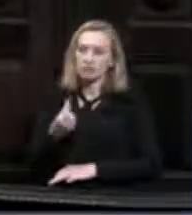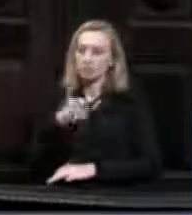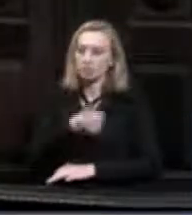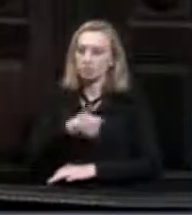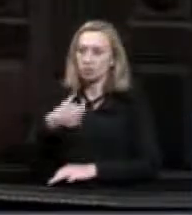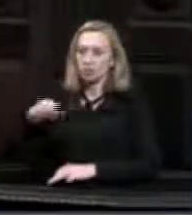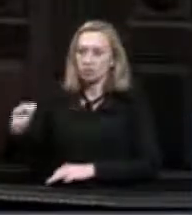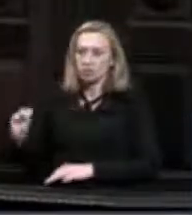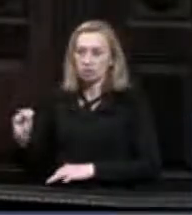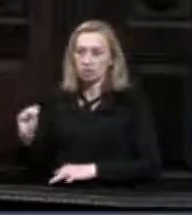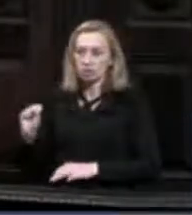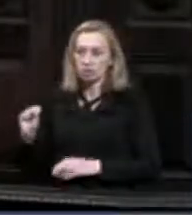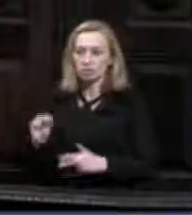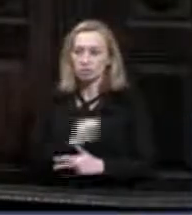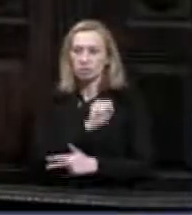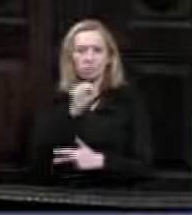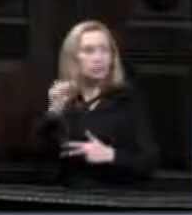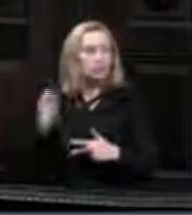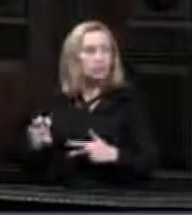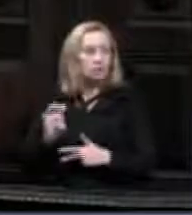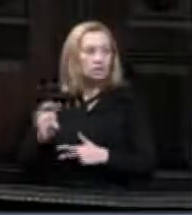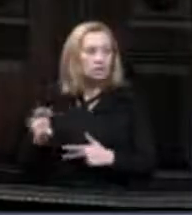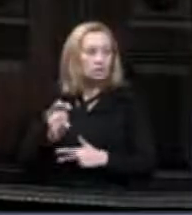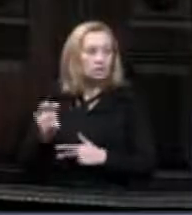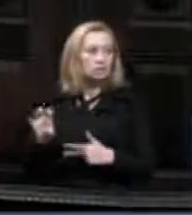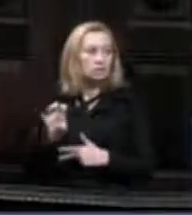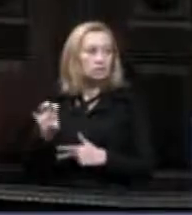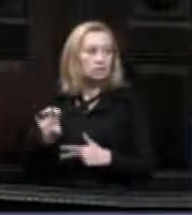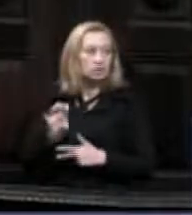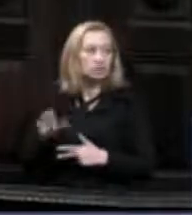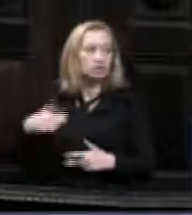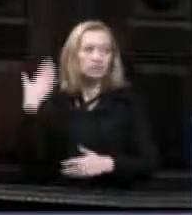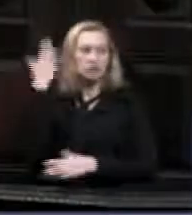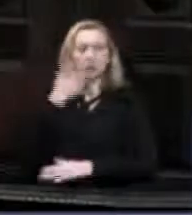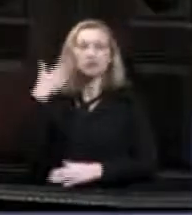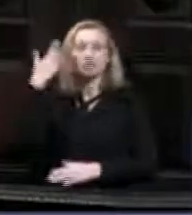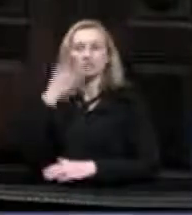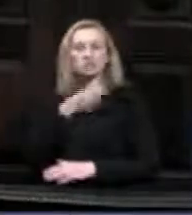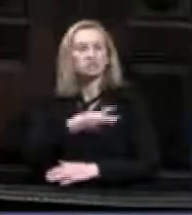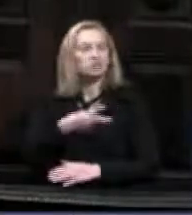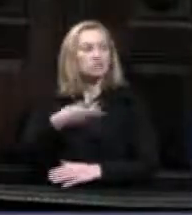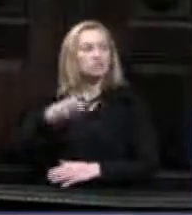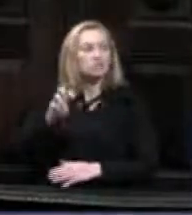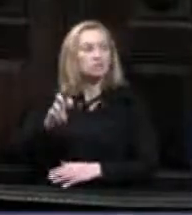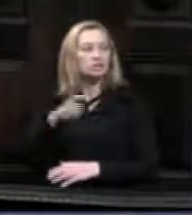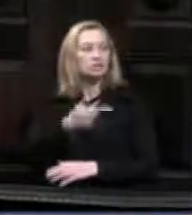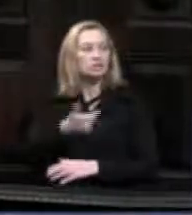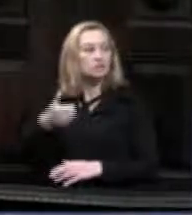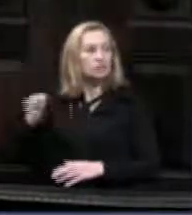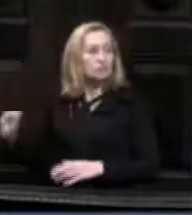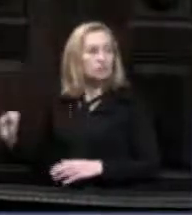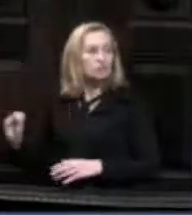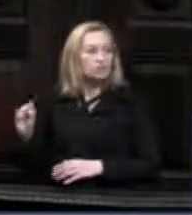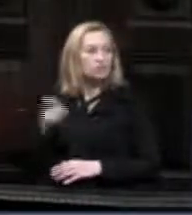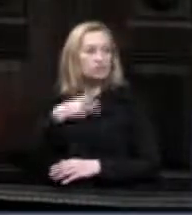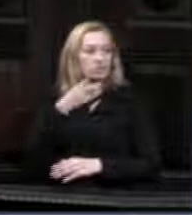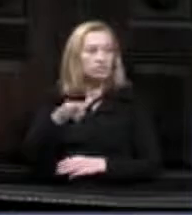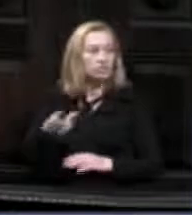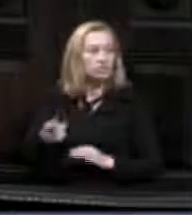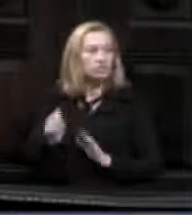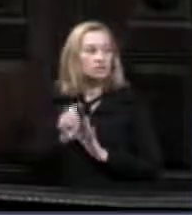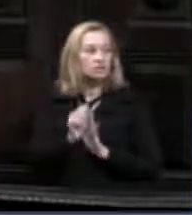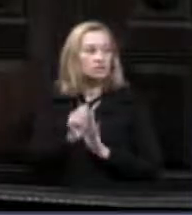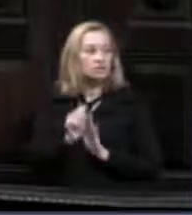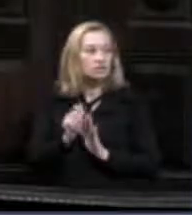de autoria do Poder Executivo, através da mensagem 35/2018, que dispõe sobre a redação, sobre